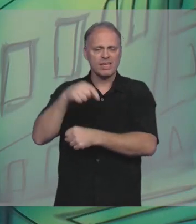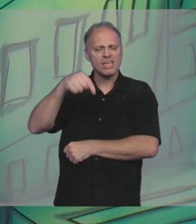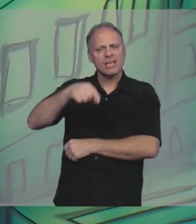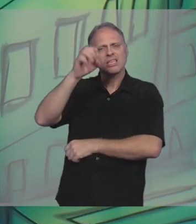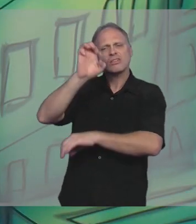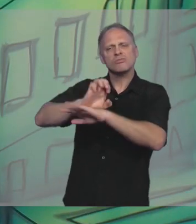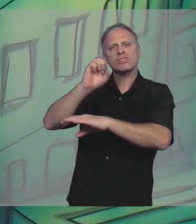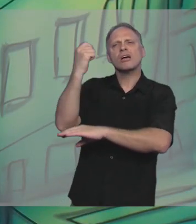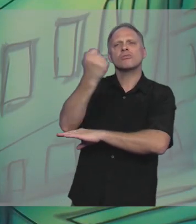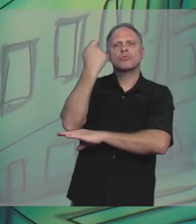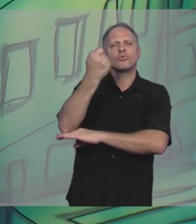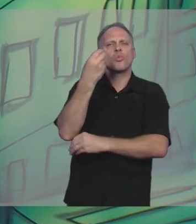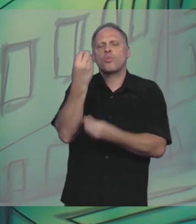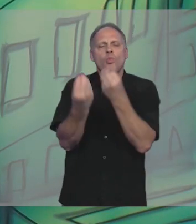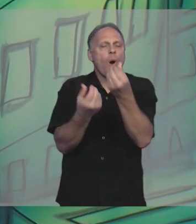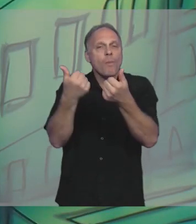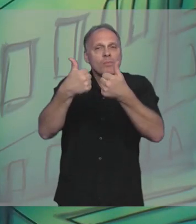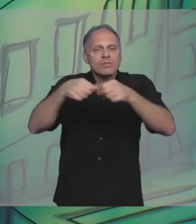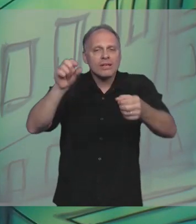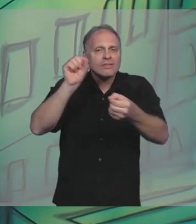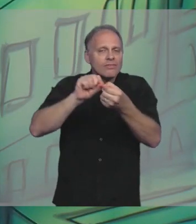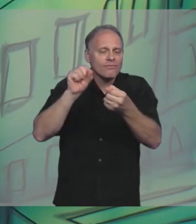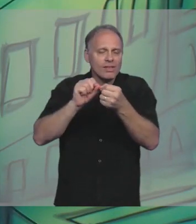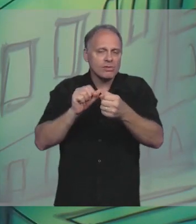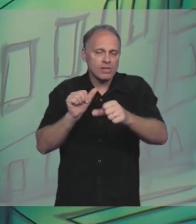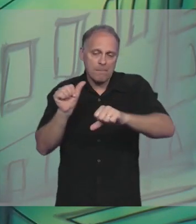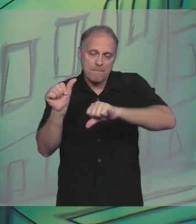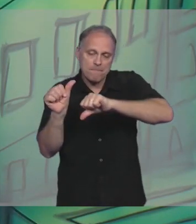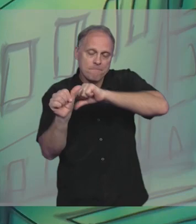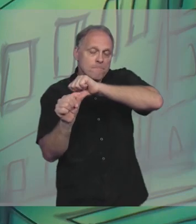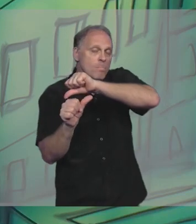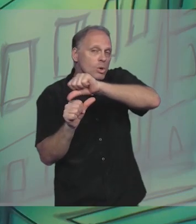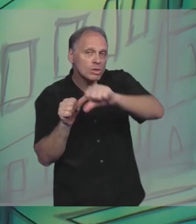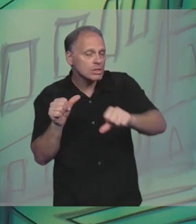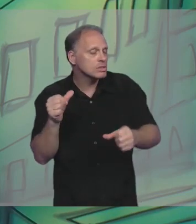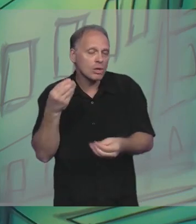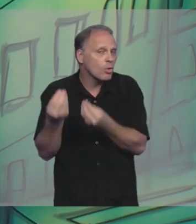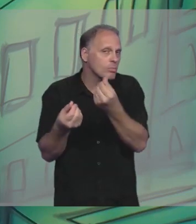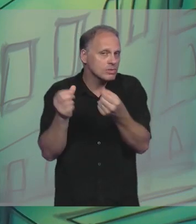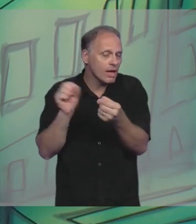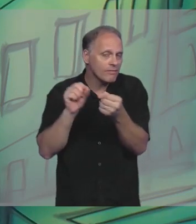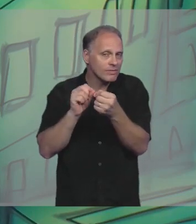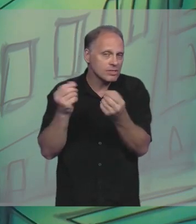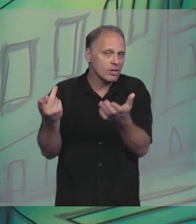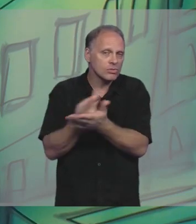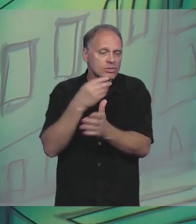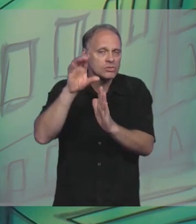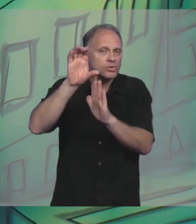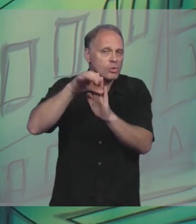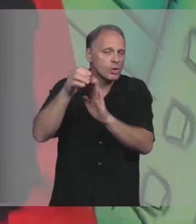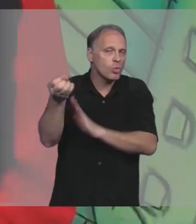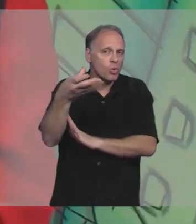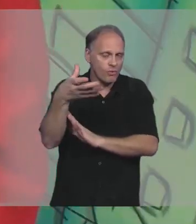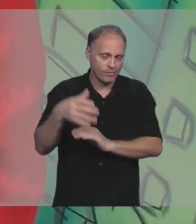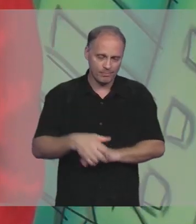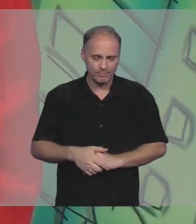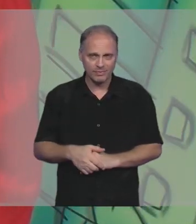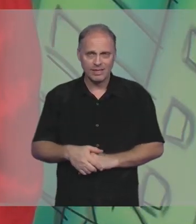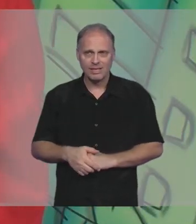está sendo feito essa transição, essa implementação, melhor dizendo, da Base Nacional?